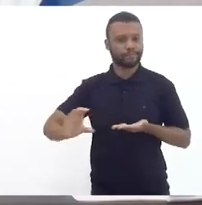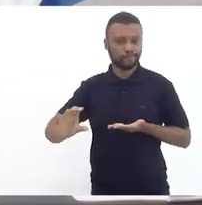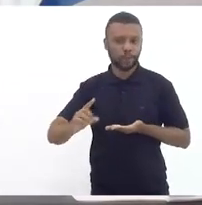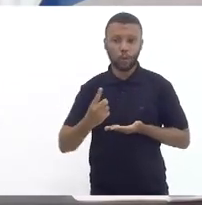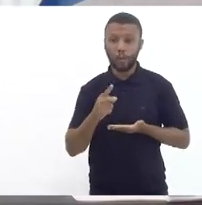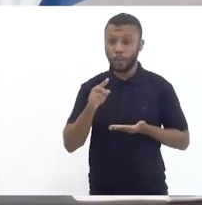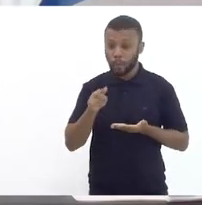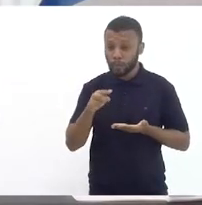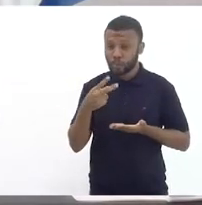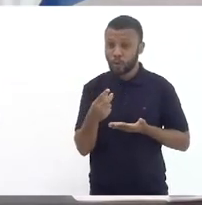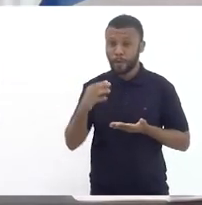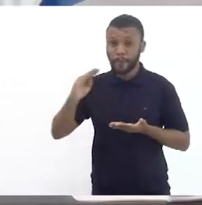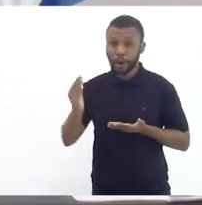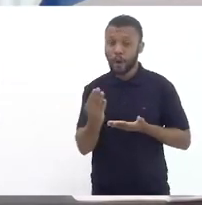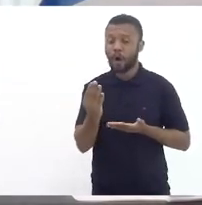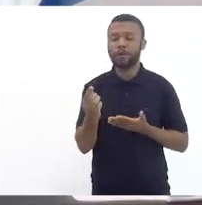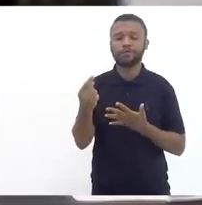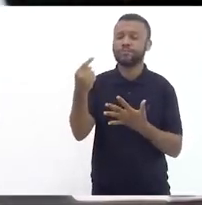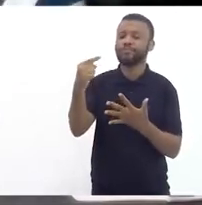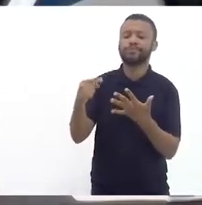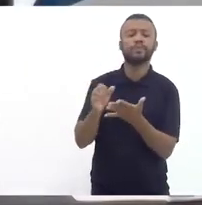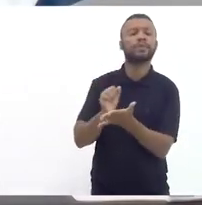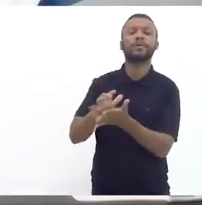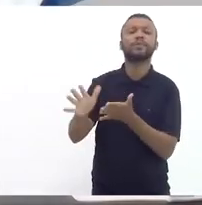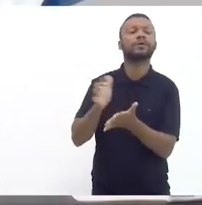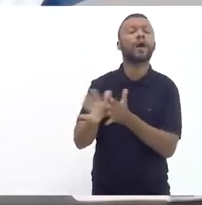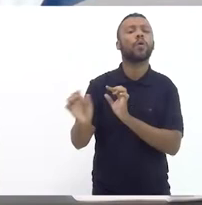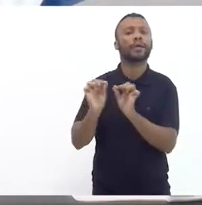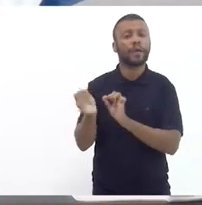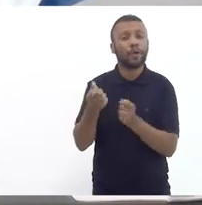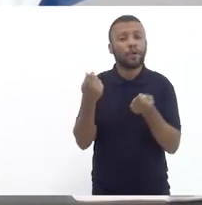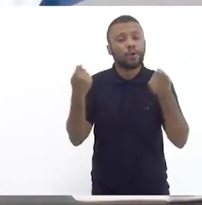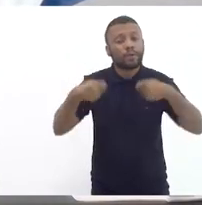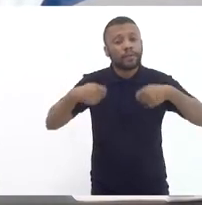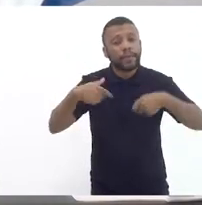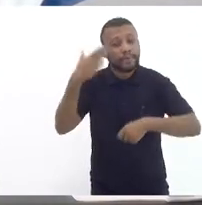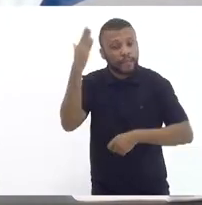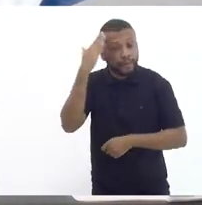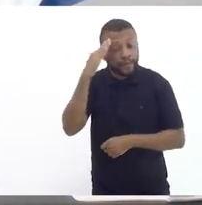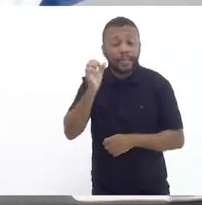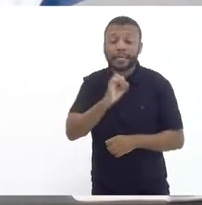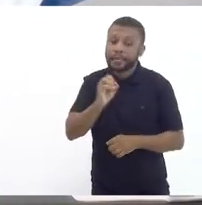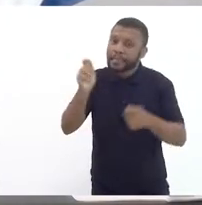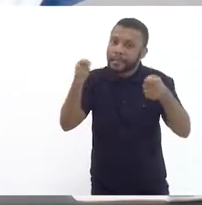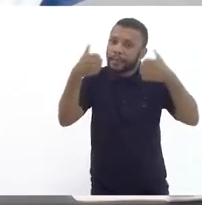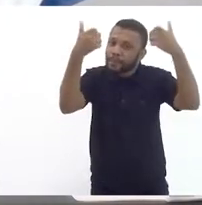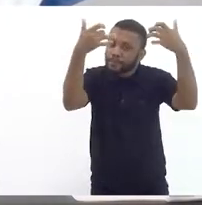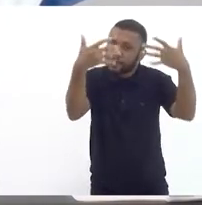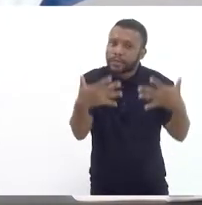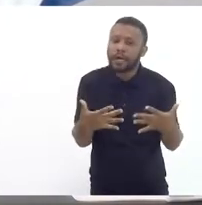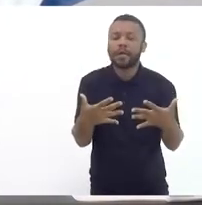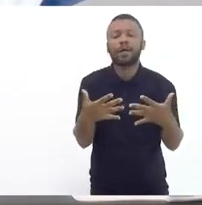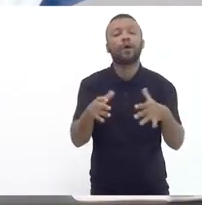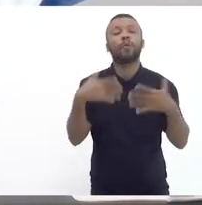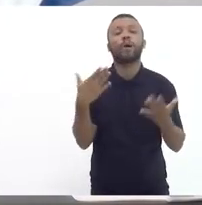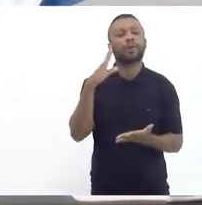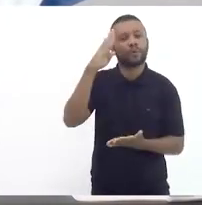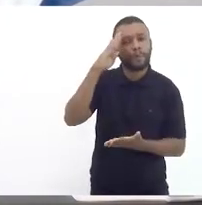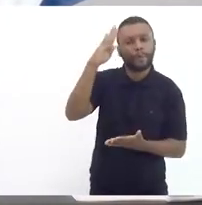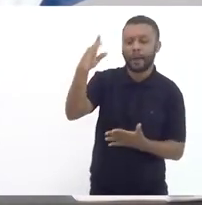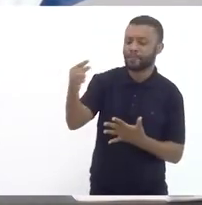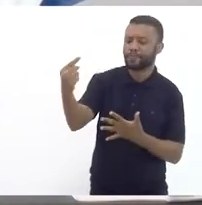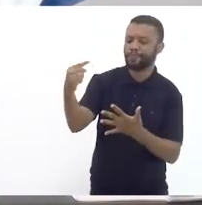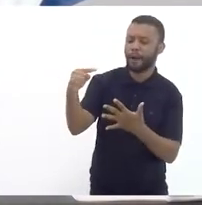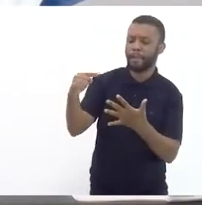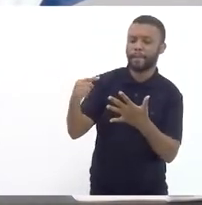em que itens? Aliás, eu queria também saber, se pudesse ser decomposto assim, didaticamente, quais são os principais itens